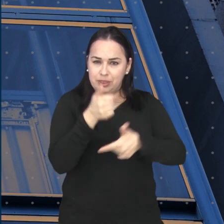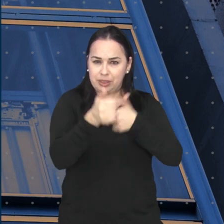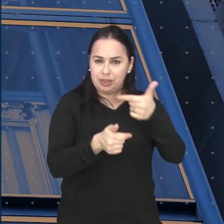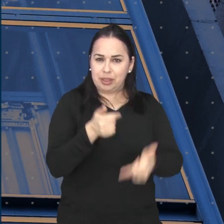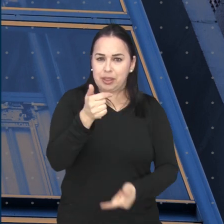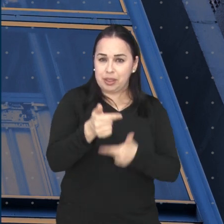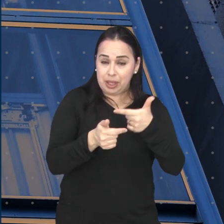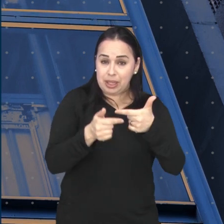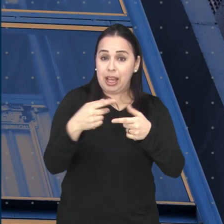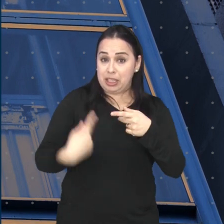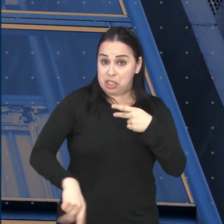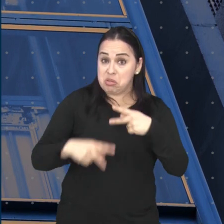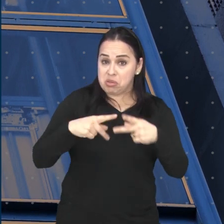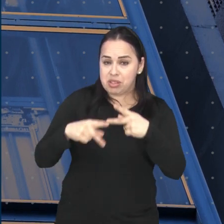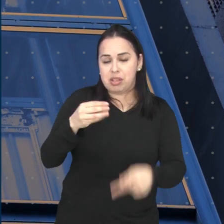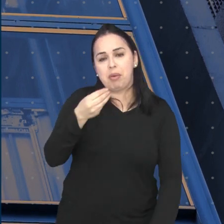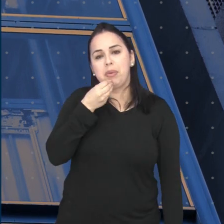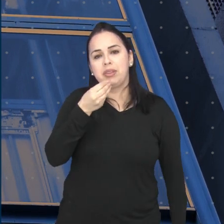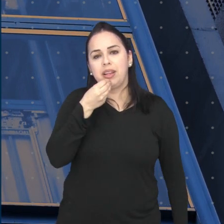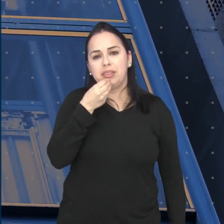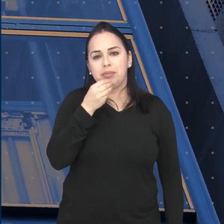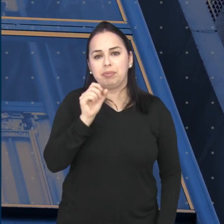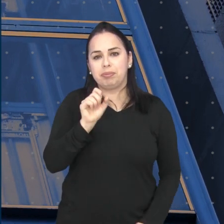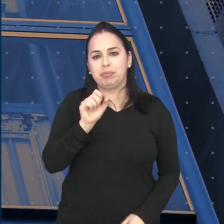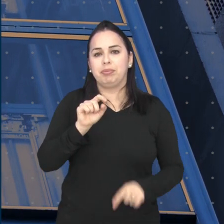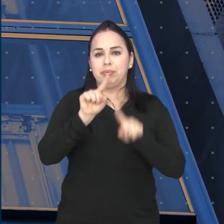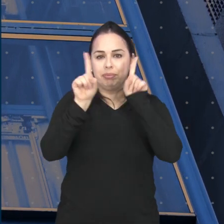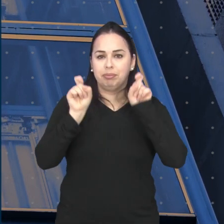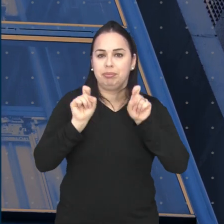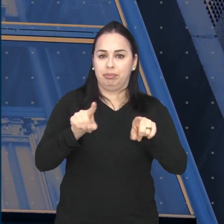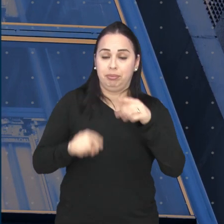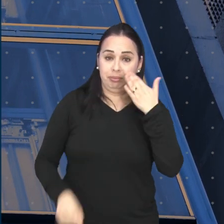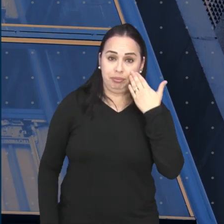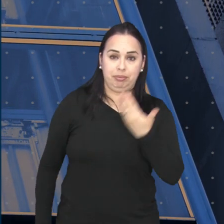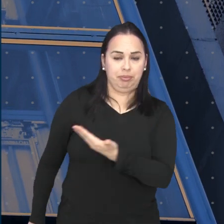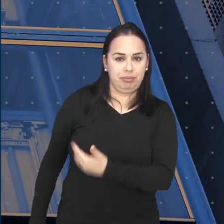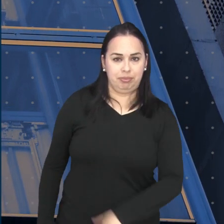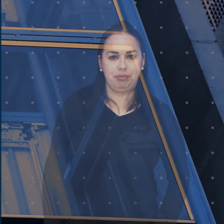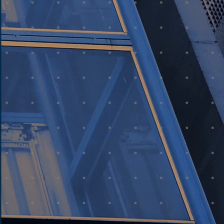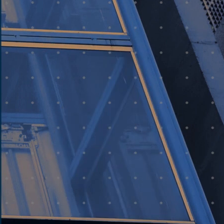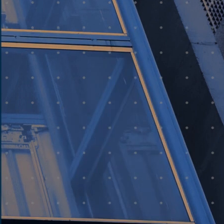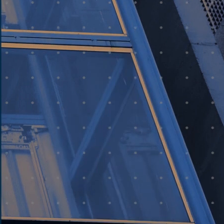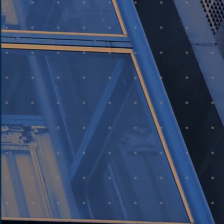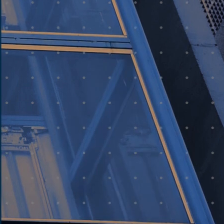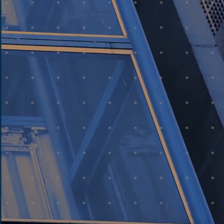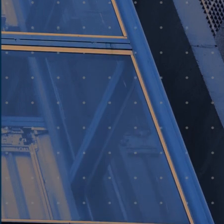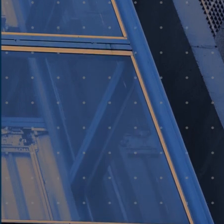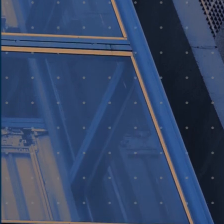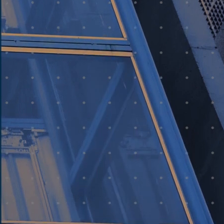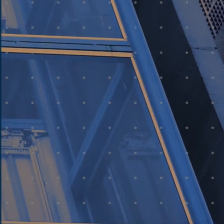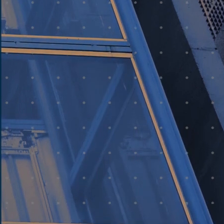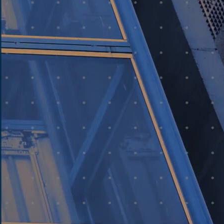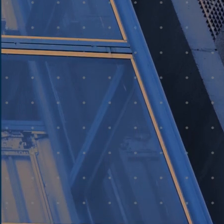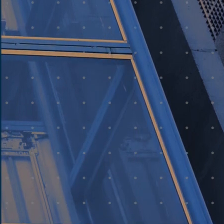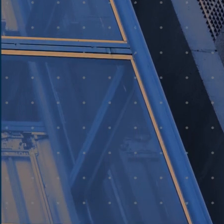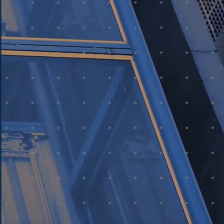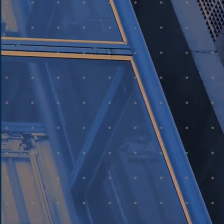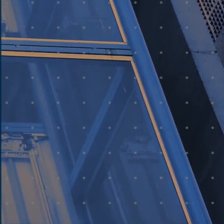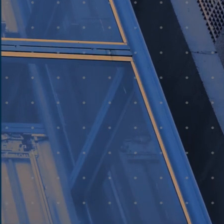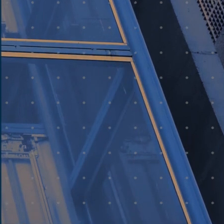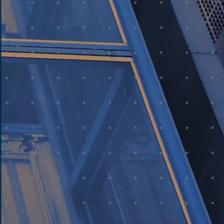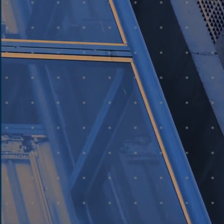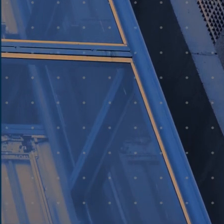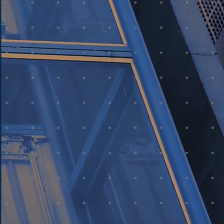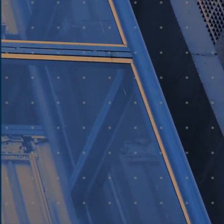O PAT, Posto de Atendimento ao Trabalhador de São José dos Campos, tem oportunidades de emprego para ajudante de